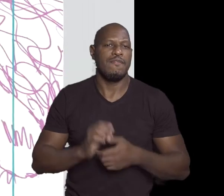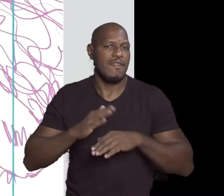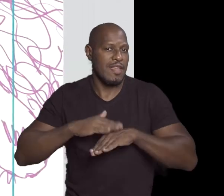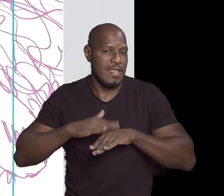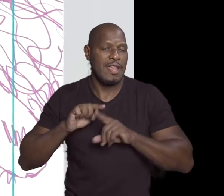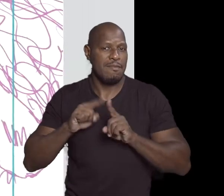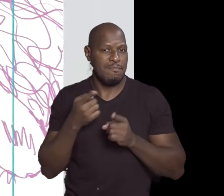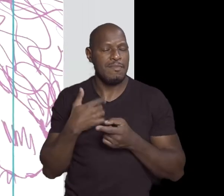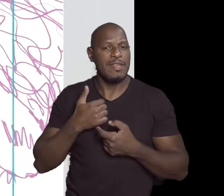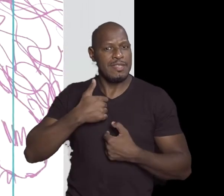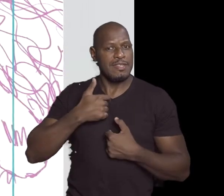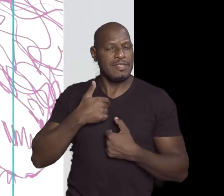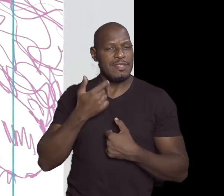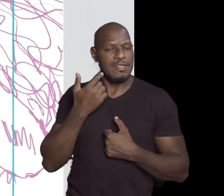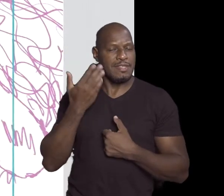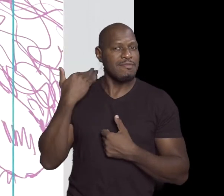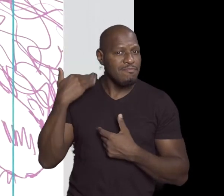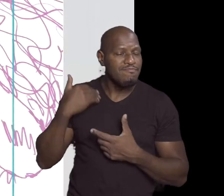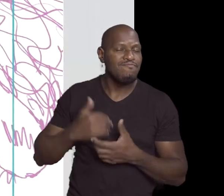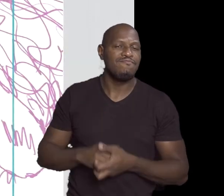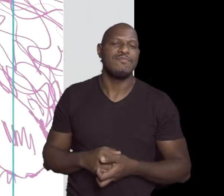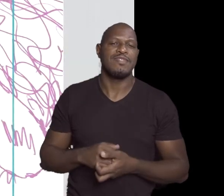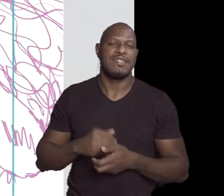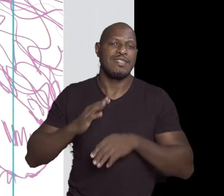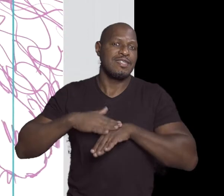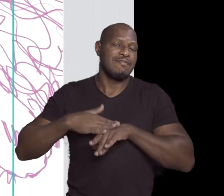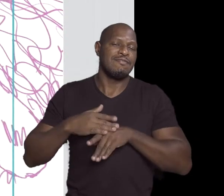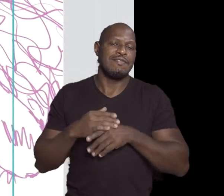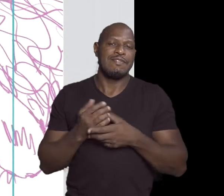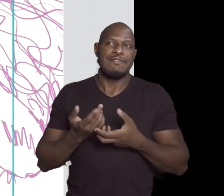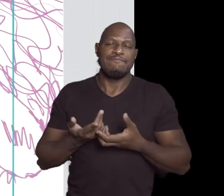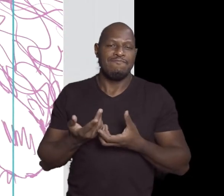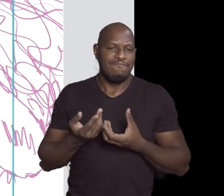Mas é o que eu estava consumindo